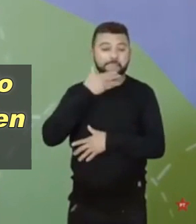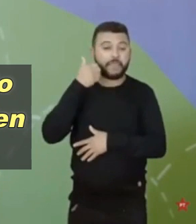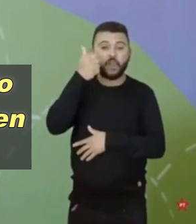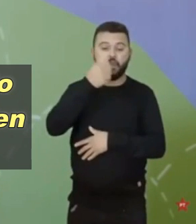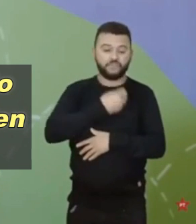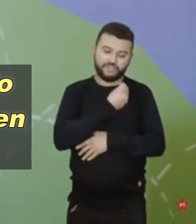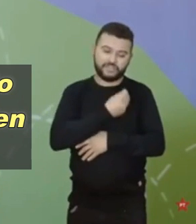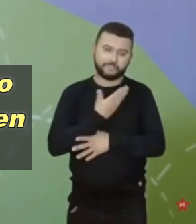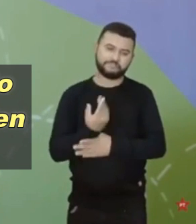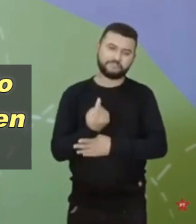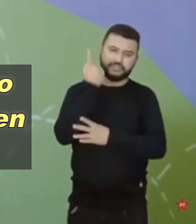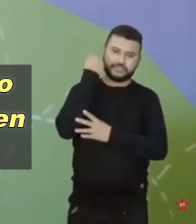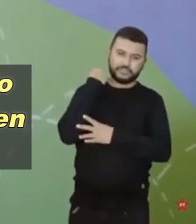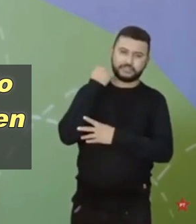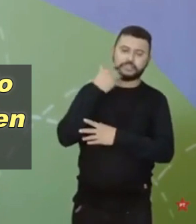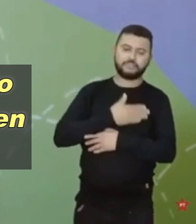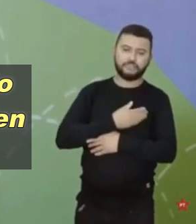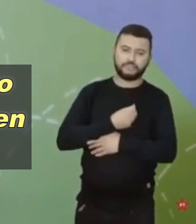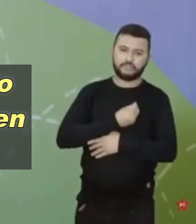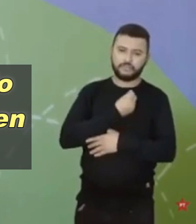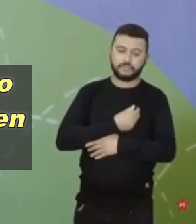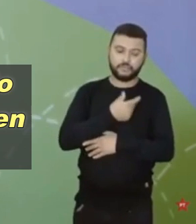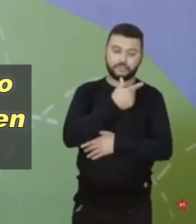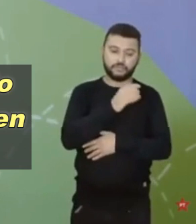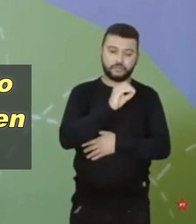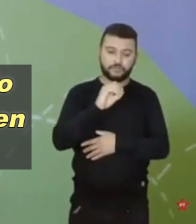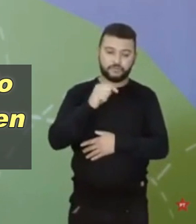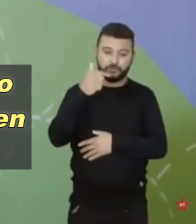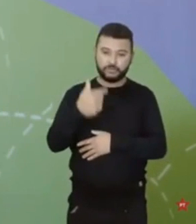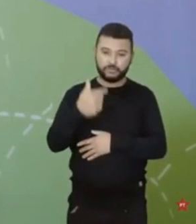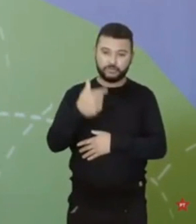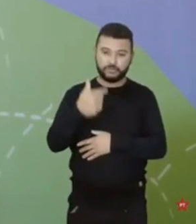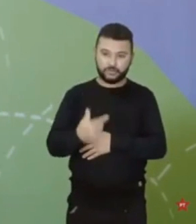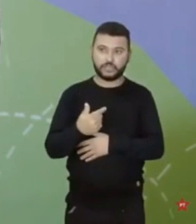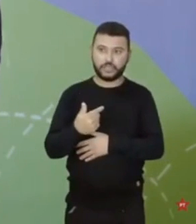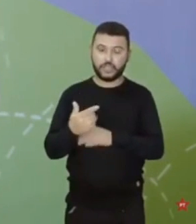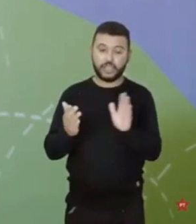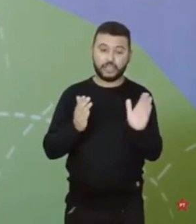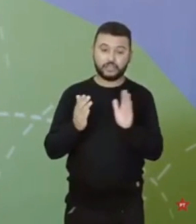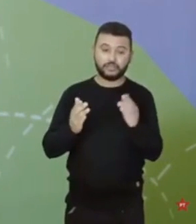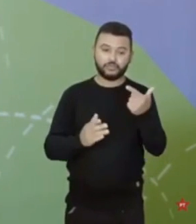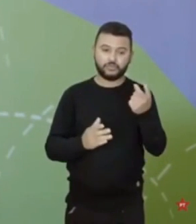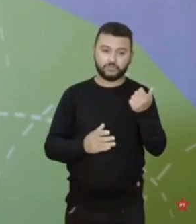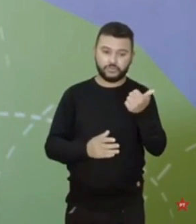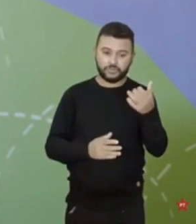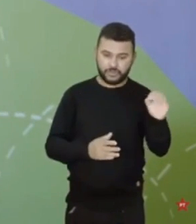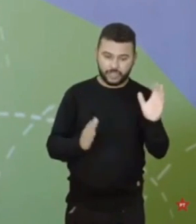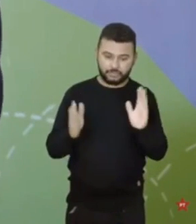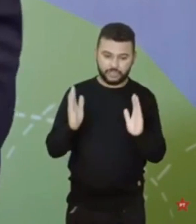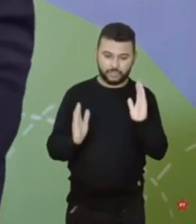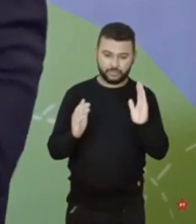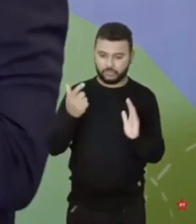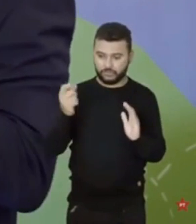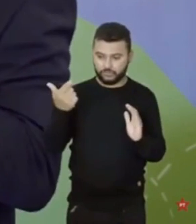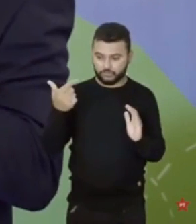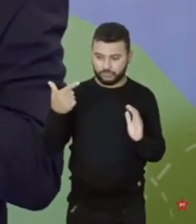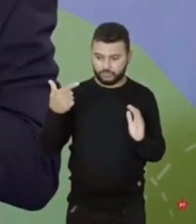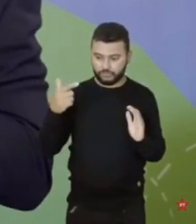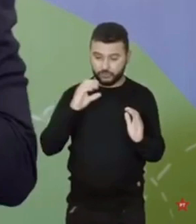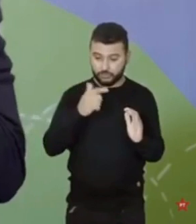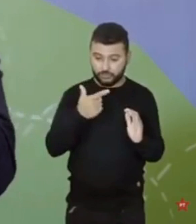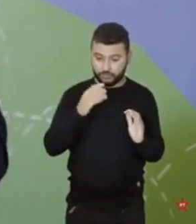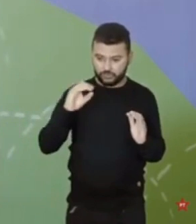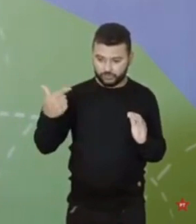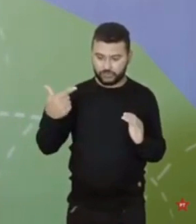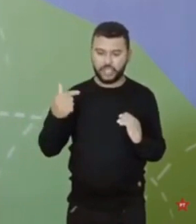2002 a 2010 foi a Vitória na Argentina no Chile no Brasil na